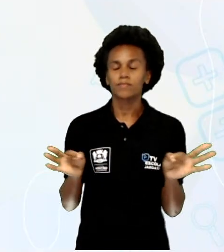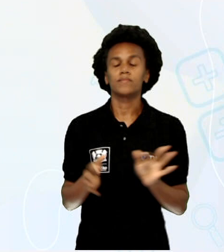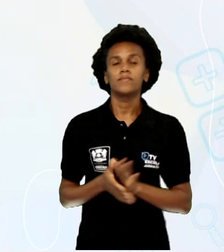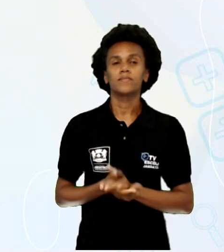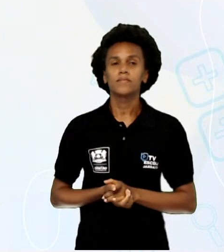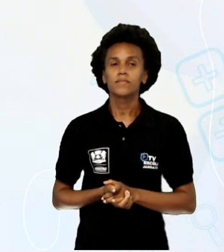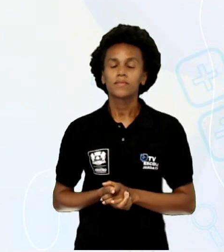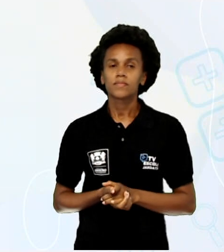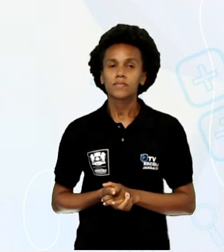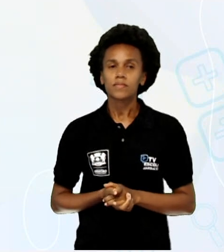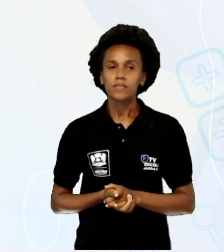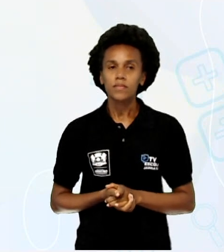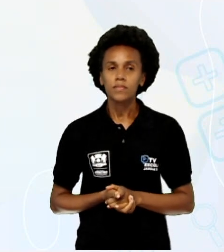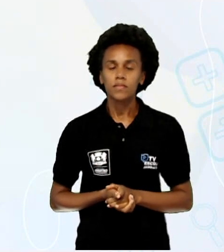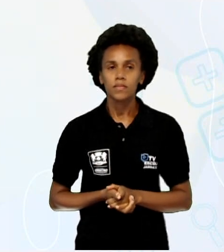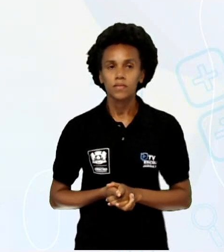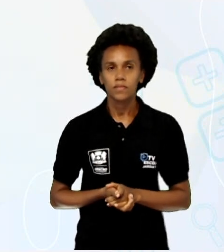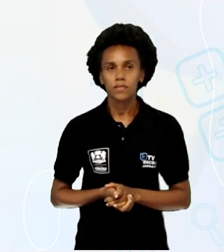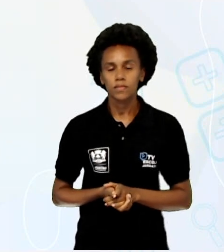fatoração.